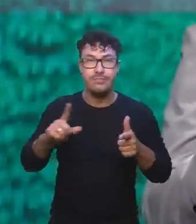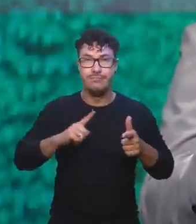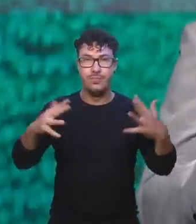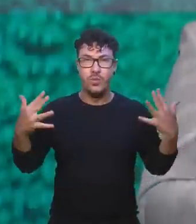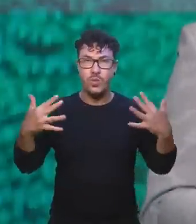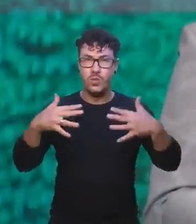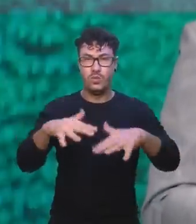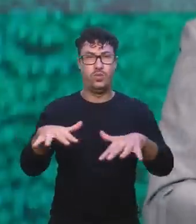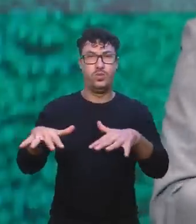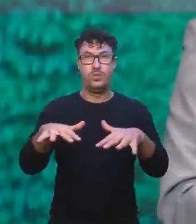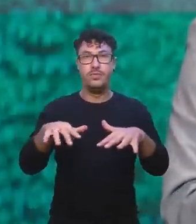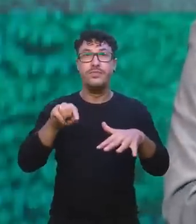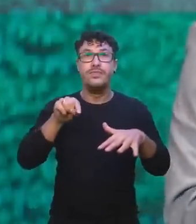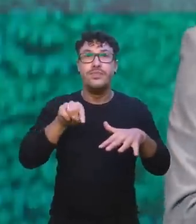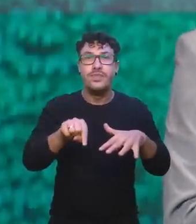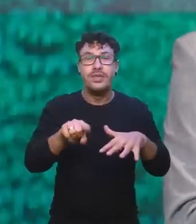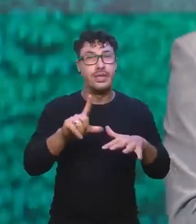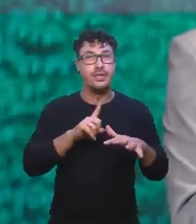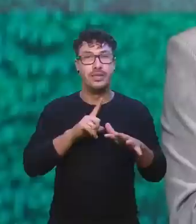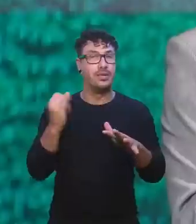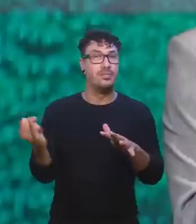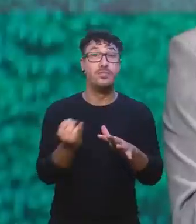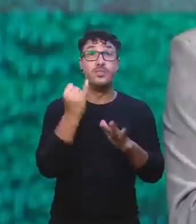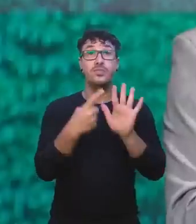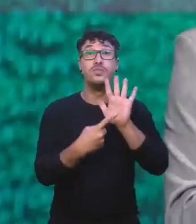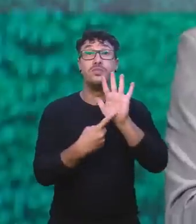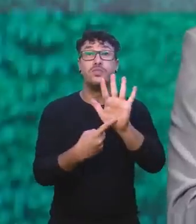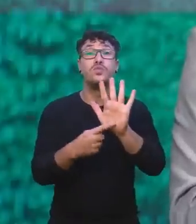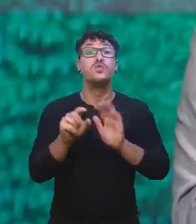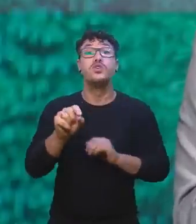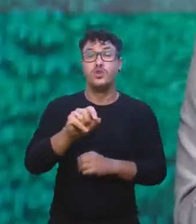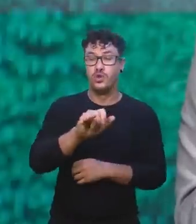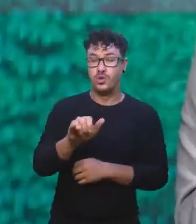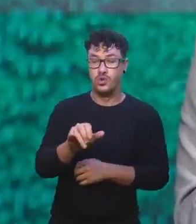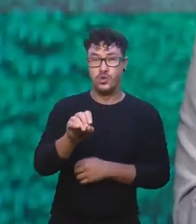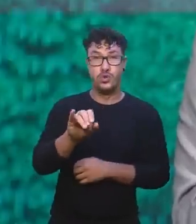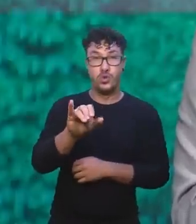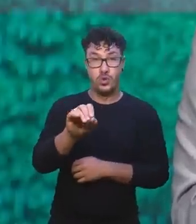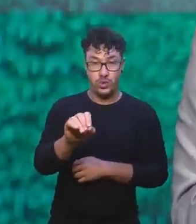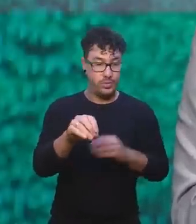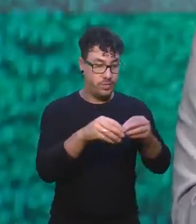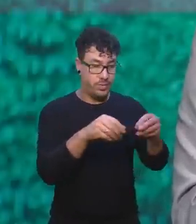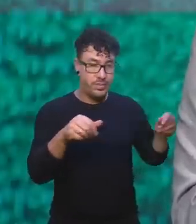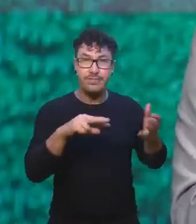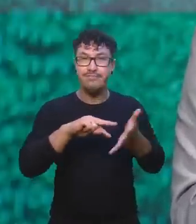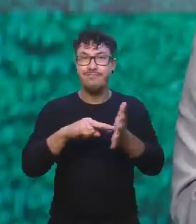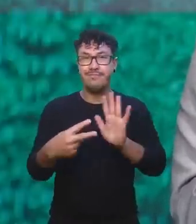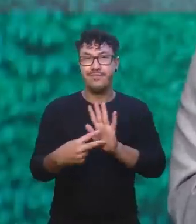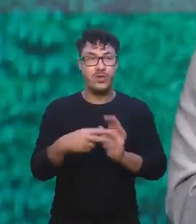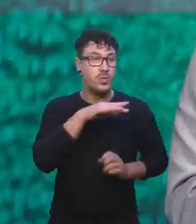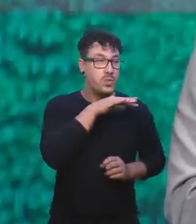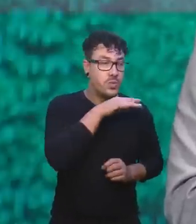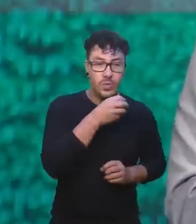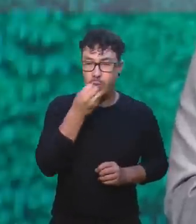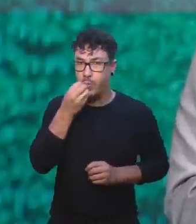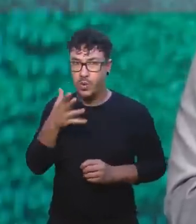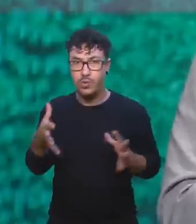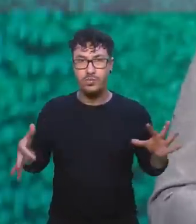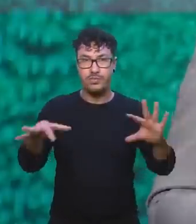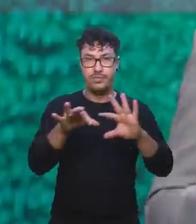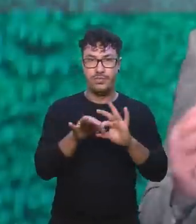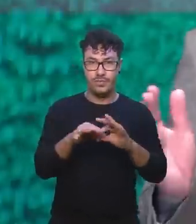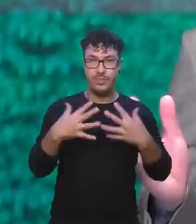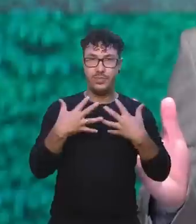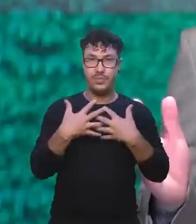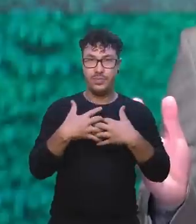ação. E aqui, nesta simbologia, joio e trigo convivendo. As pessoas de bem e